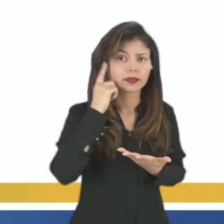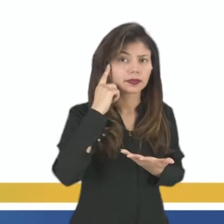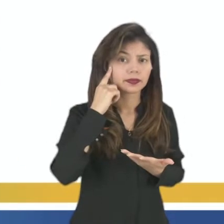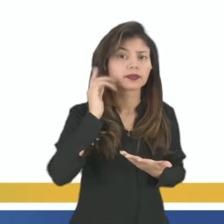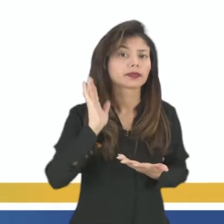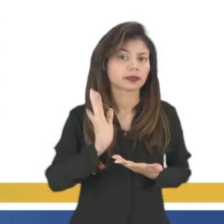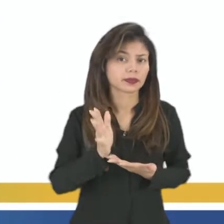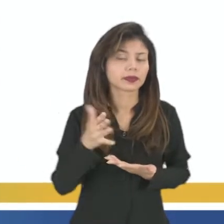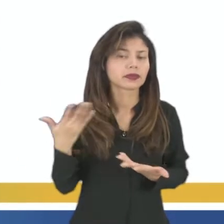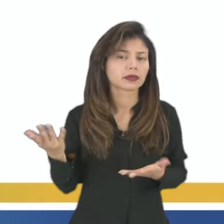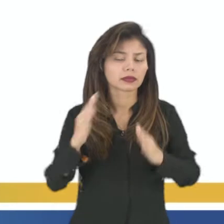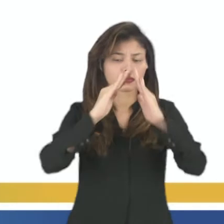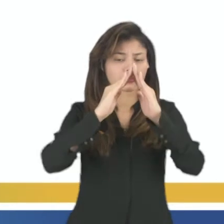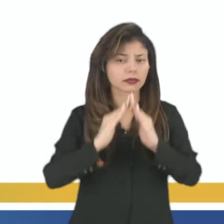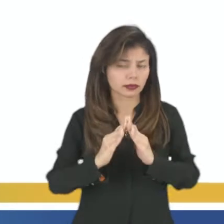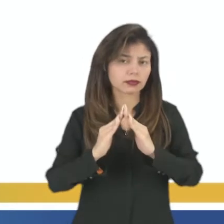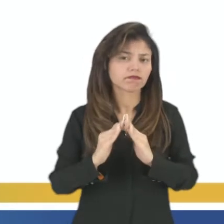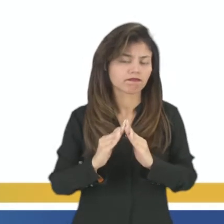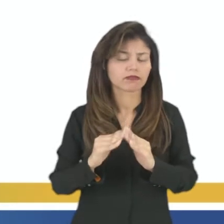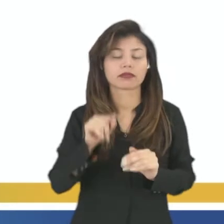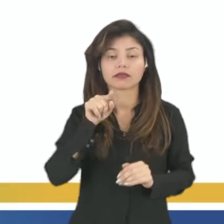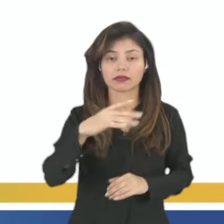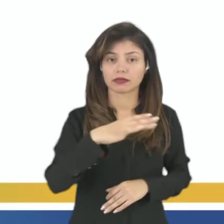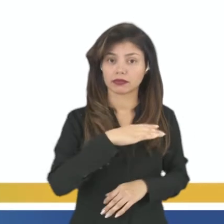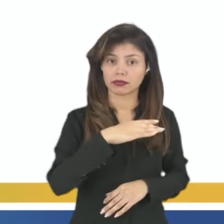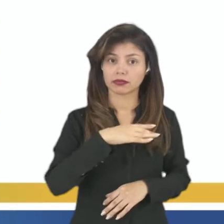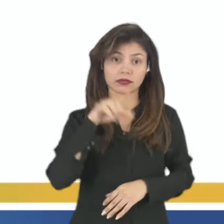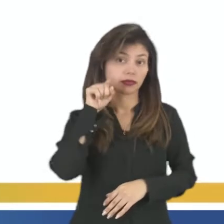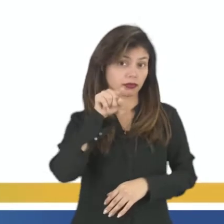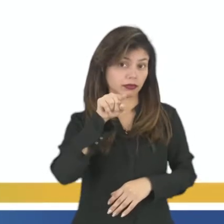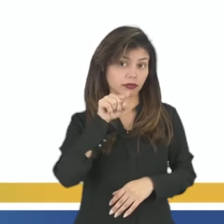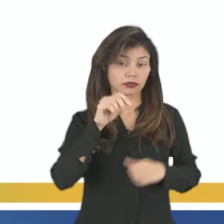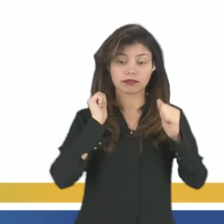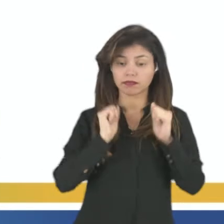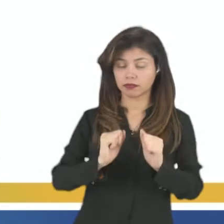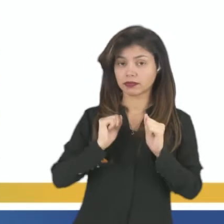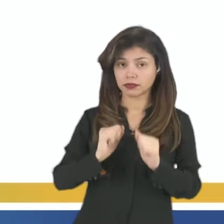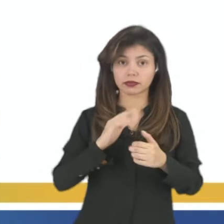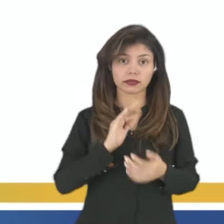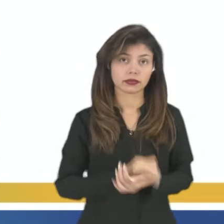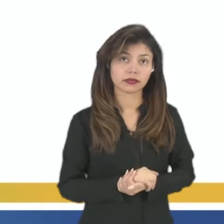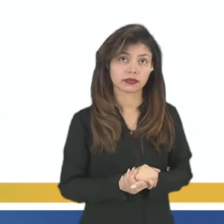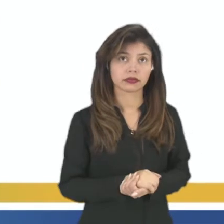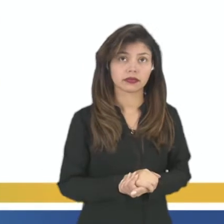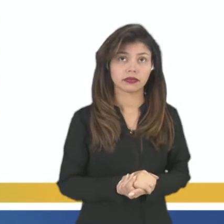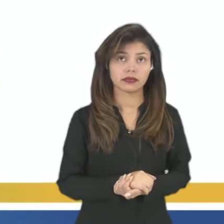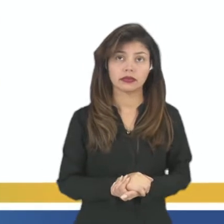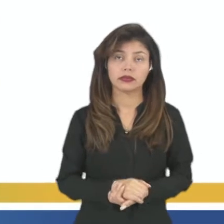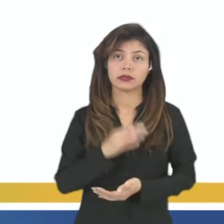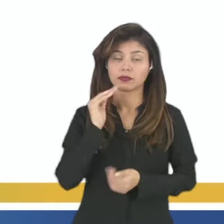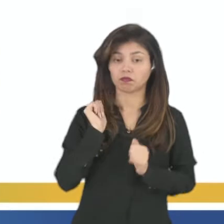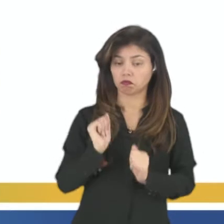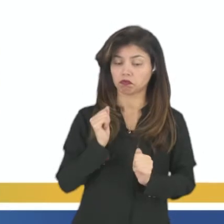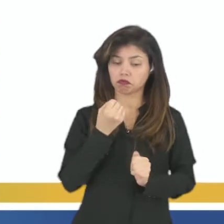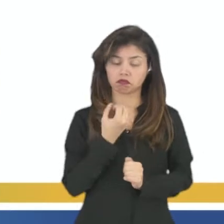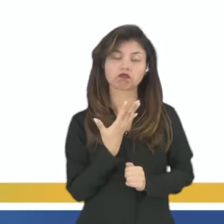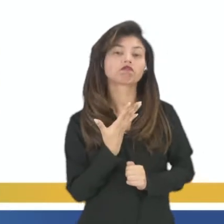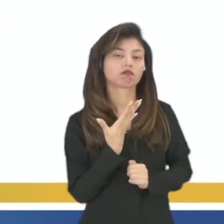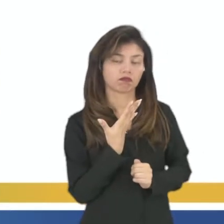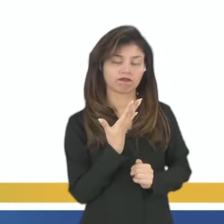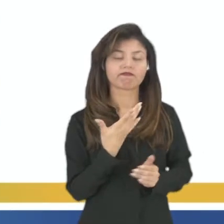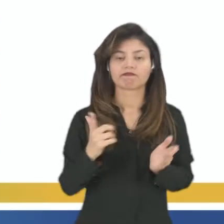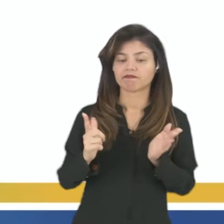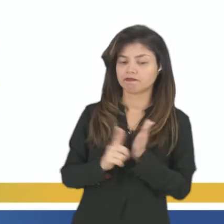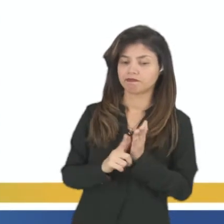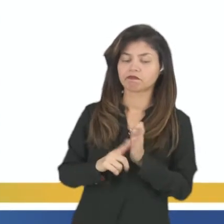imaginou em morar numa cidade aí em que você possa, né, desempenhar um bom papel, você possa realmente